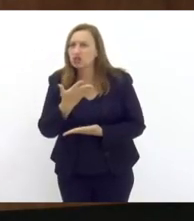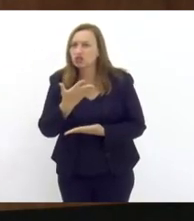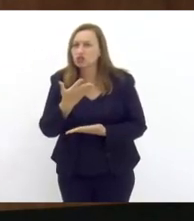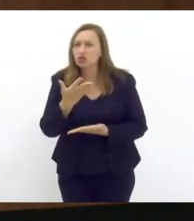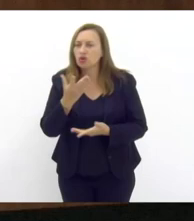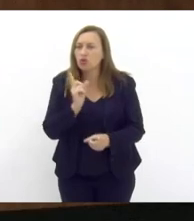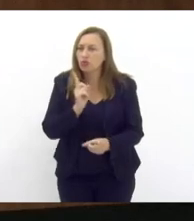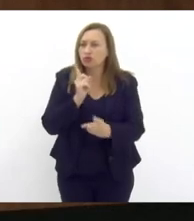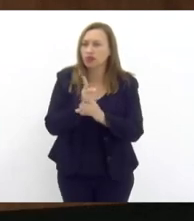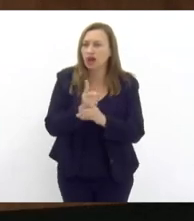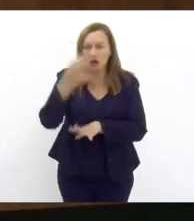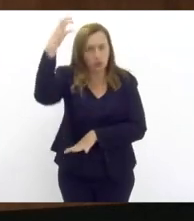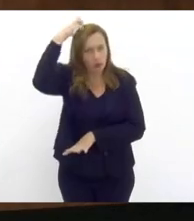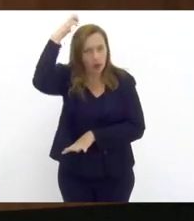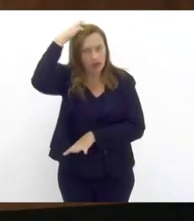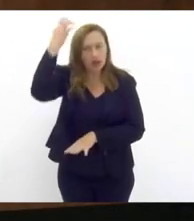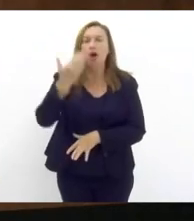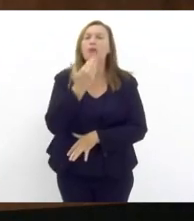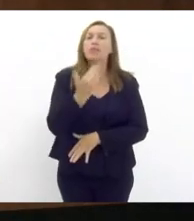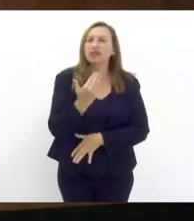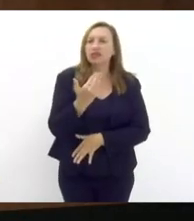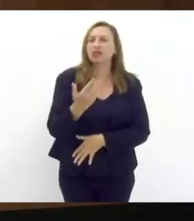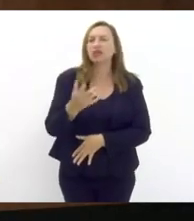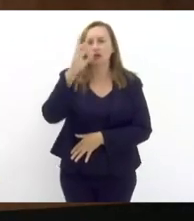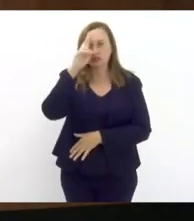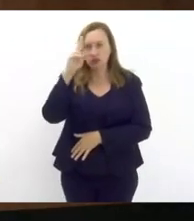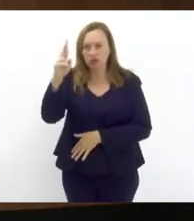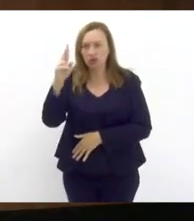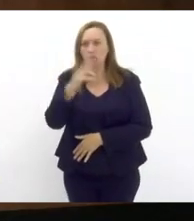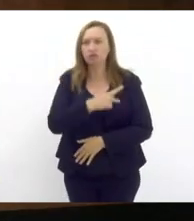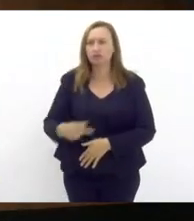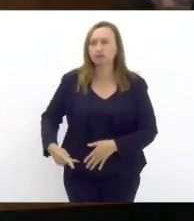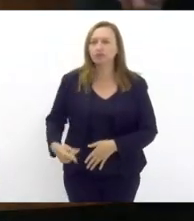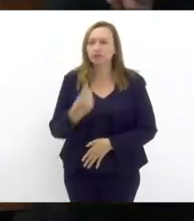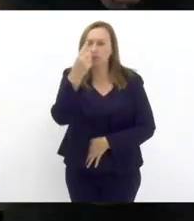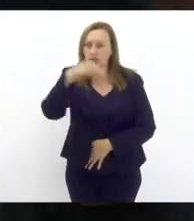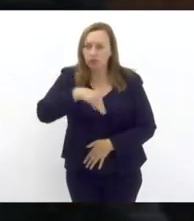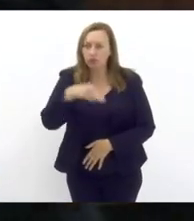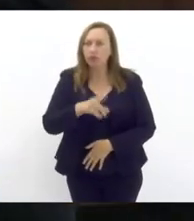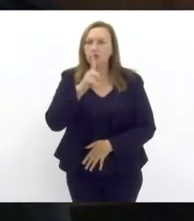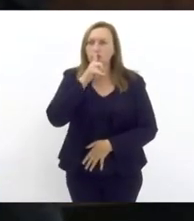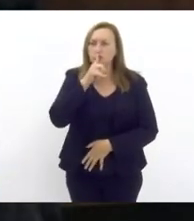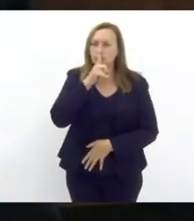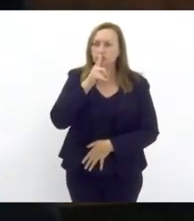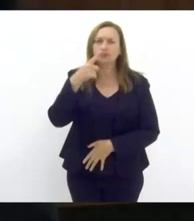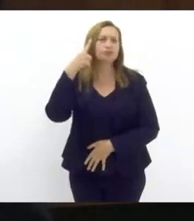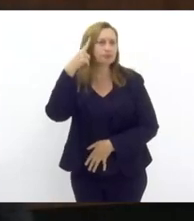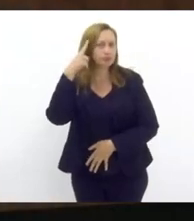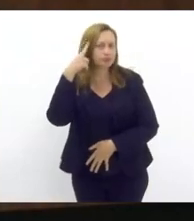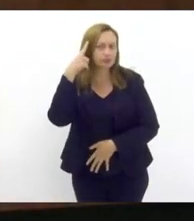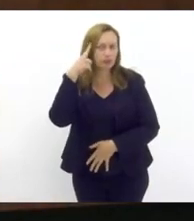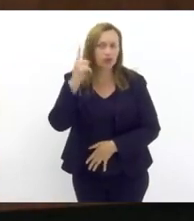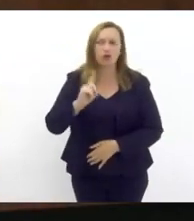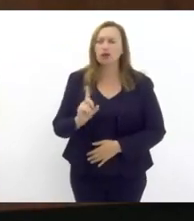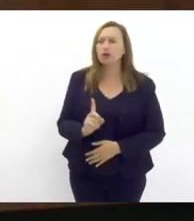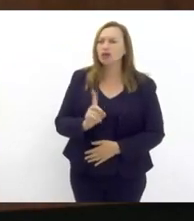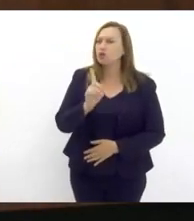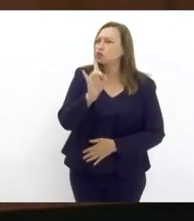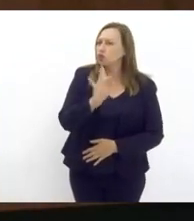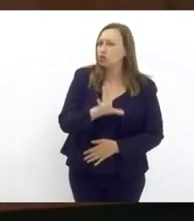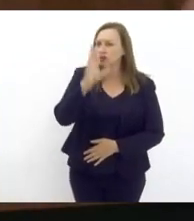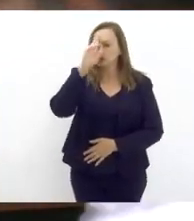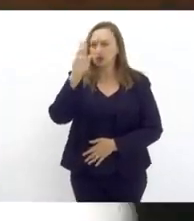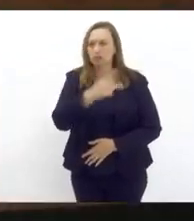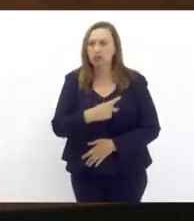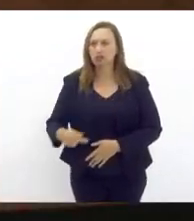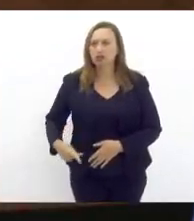homicídios? Então, eu quero pedir ao senhor presidente, um minuto de silêncio e que possamos fazer uma reflexão, que não somente, senhor